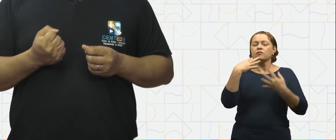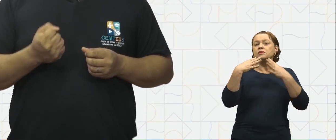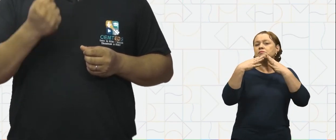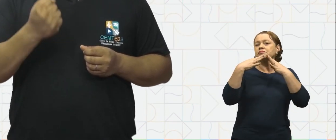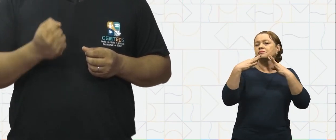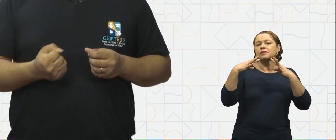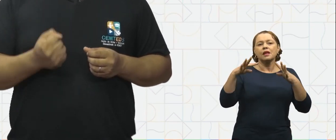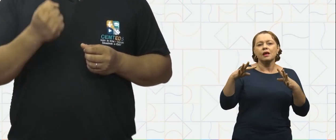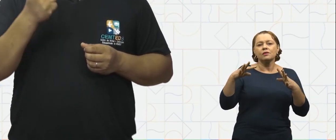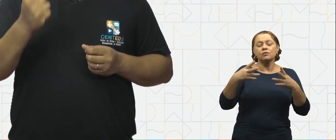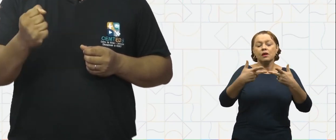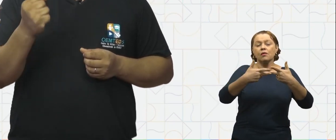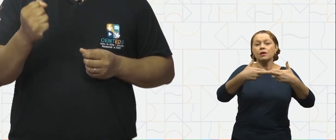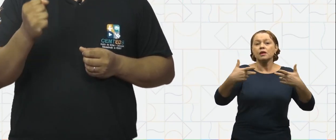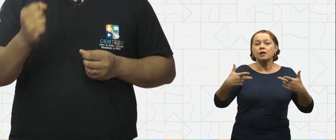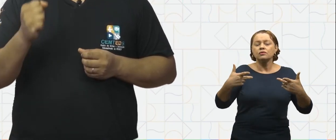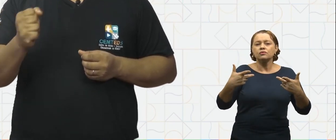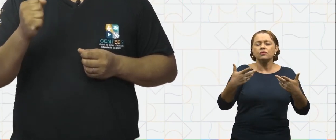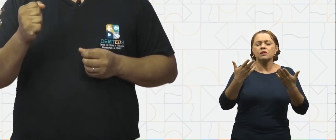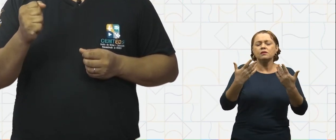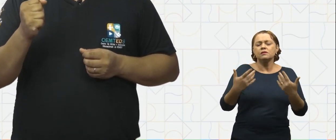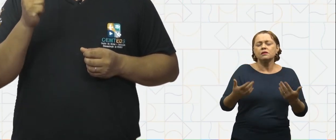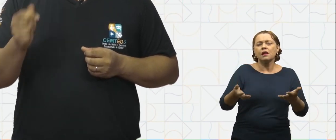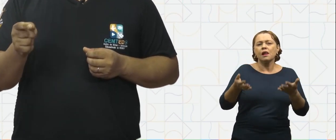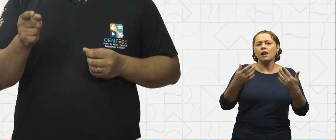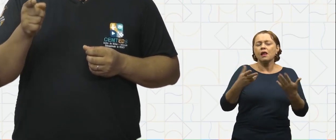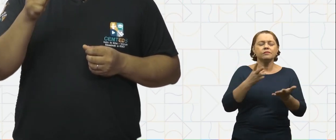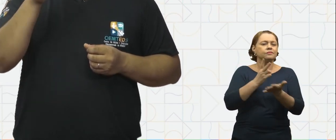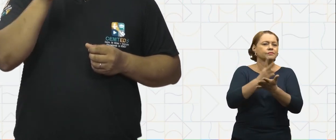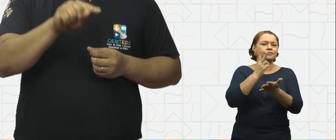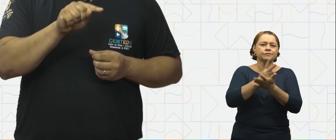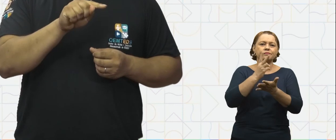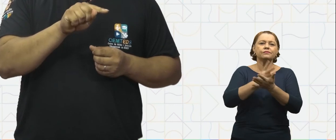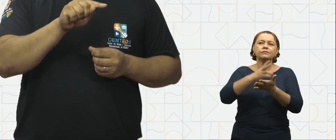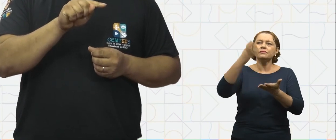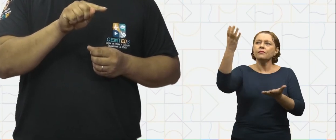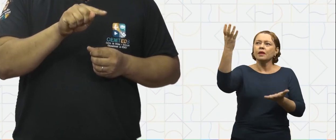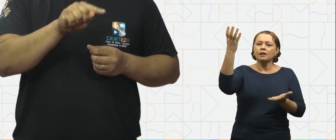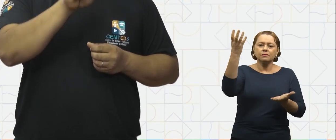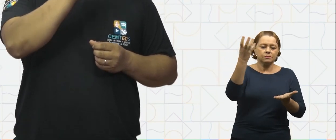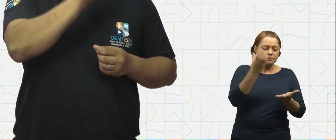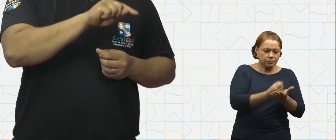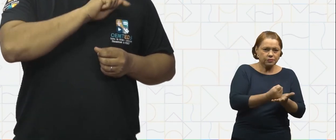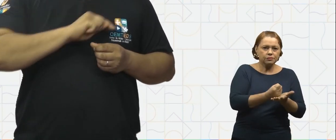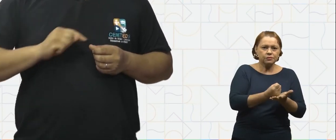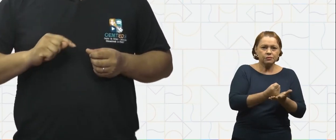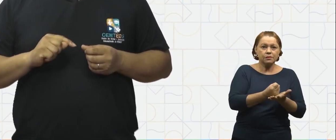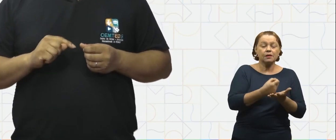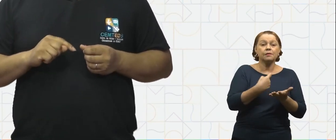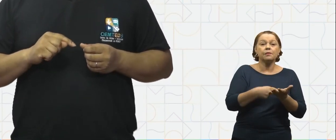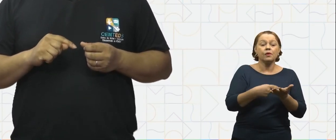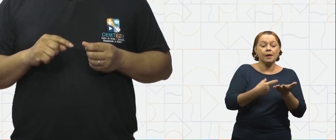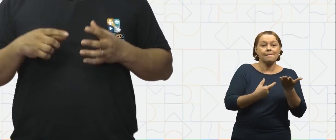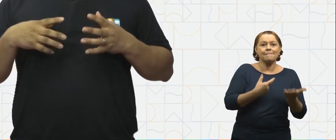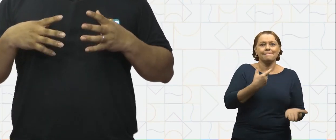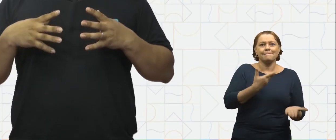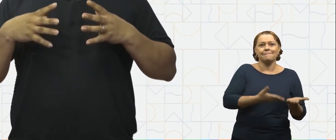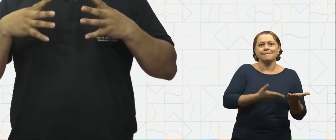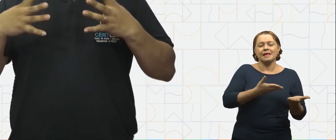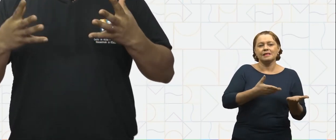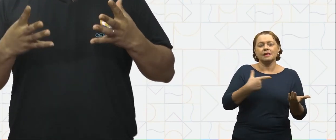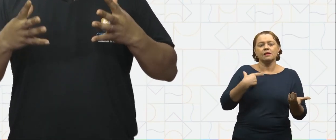faz com que os objetos com menos massa sempre procurem os objetos com mais massa. Assim,